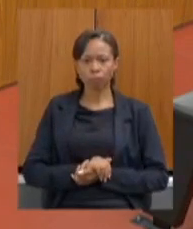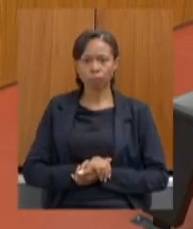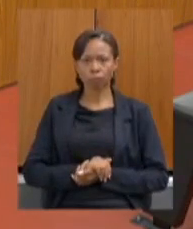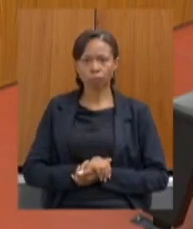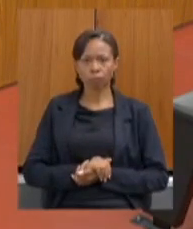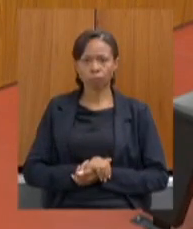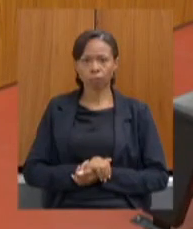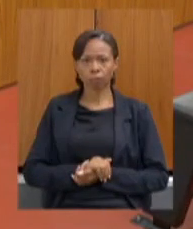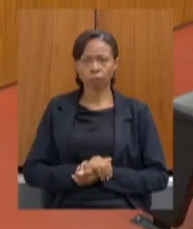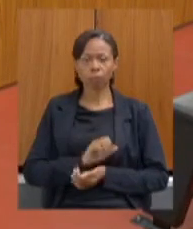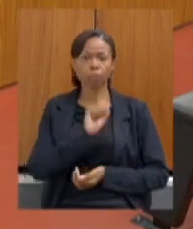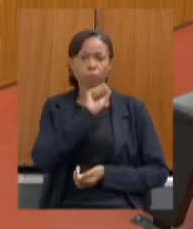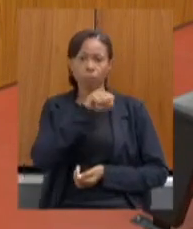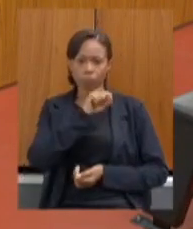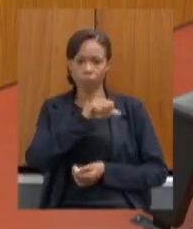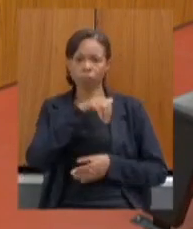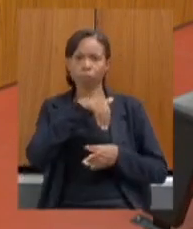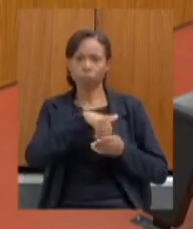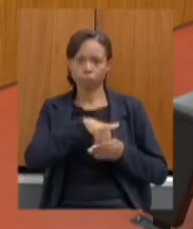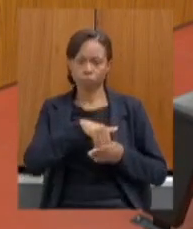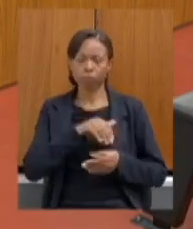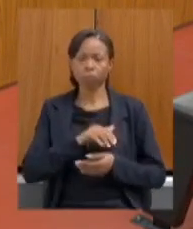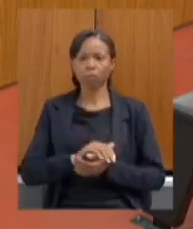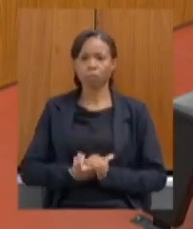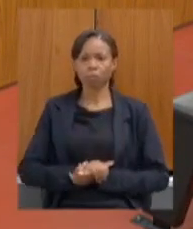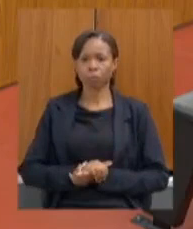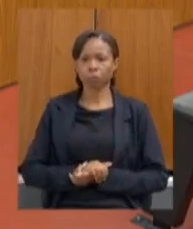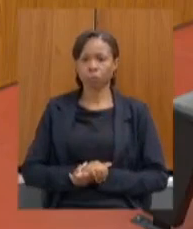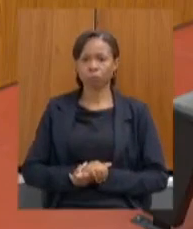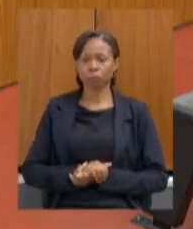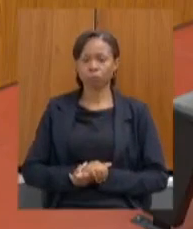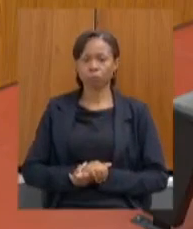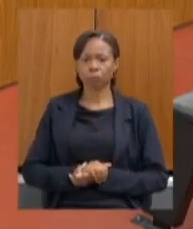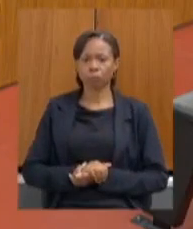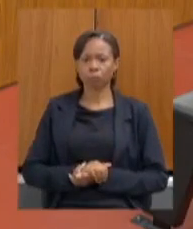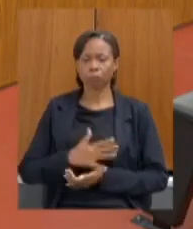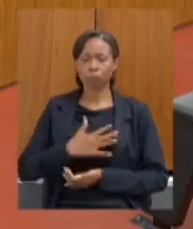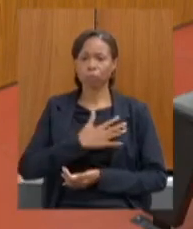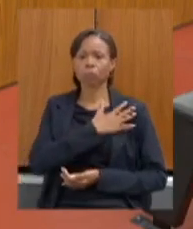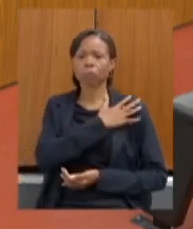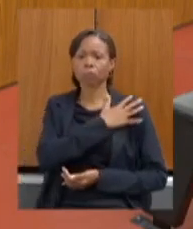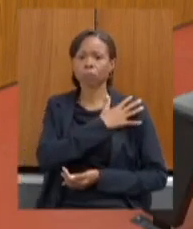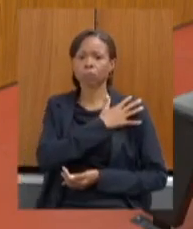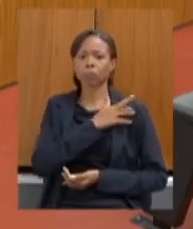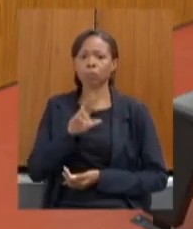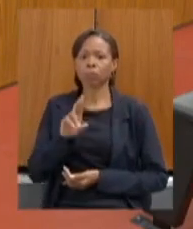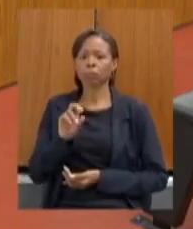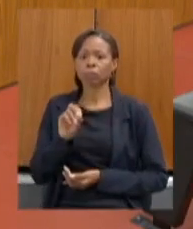Deputado Ulisses vota sim presidente. Como voto o deputado Sargento Rodrigues.